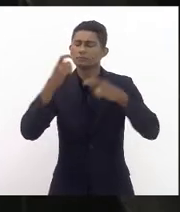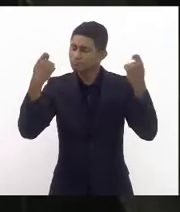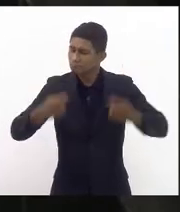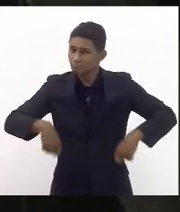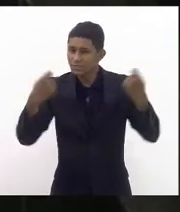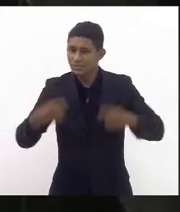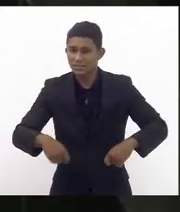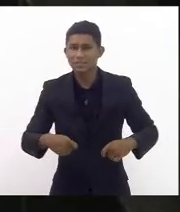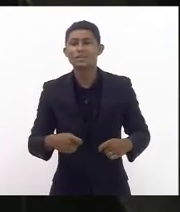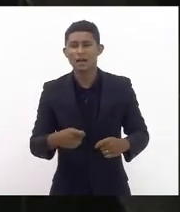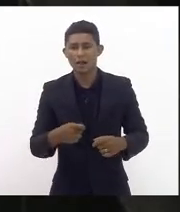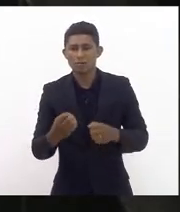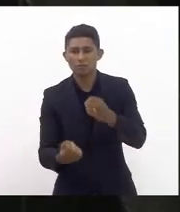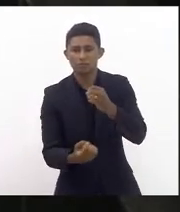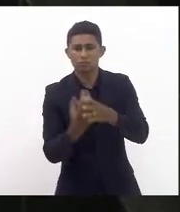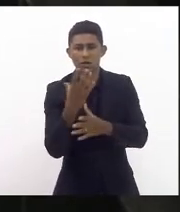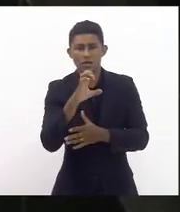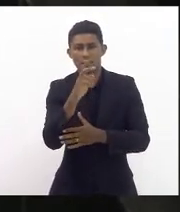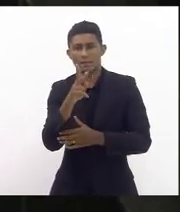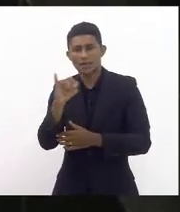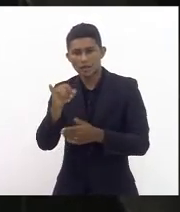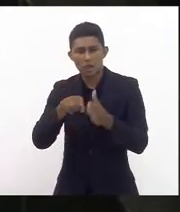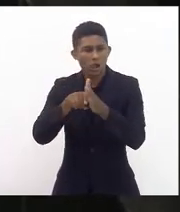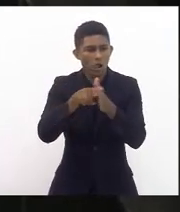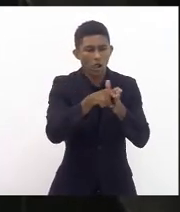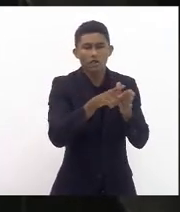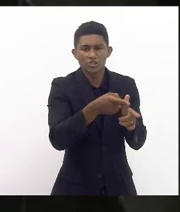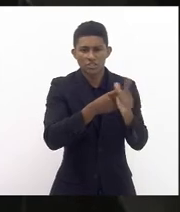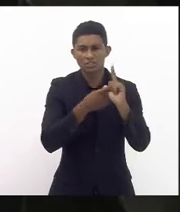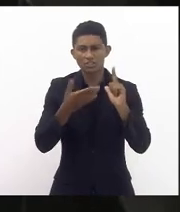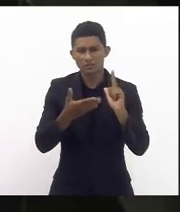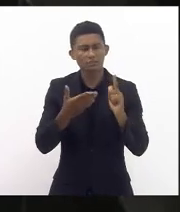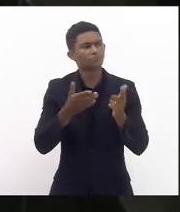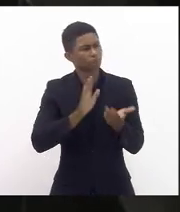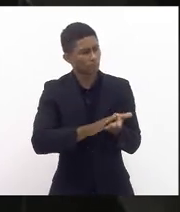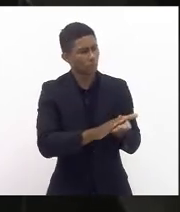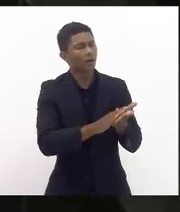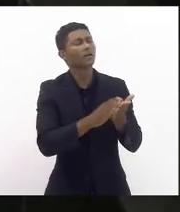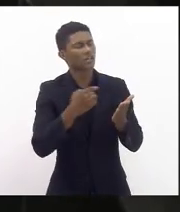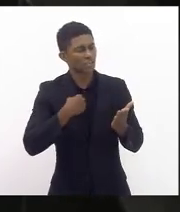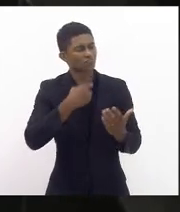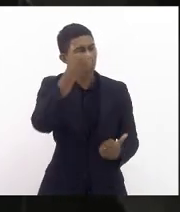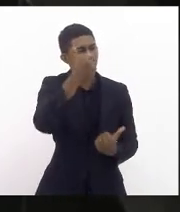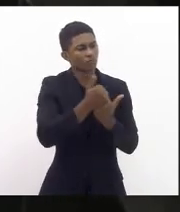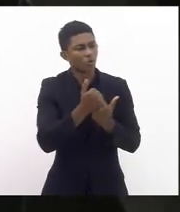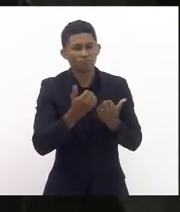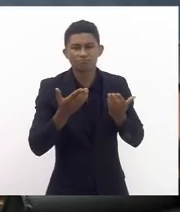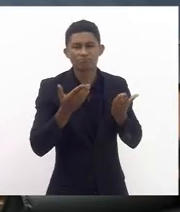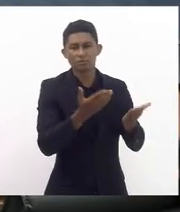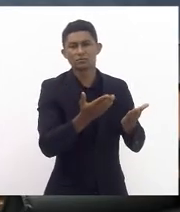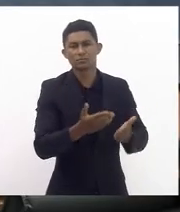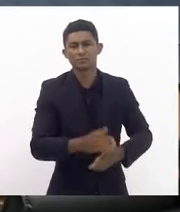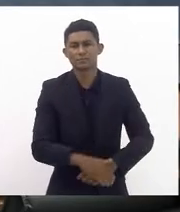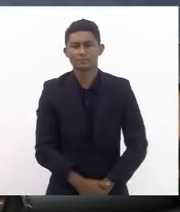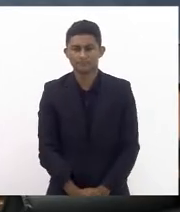uma auditoria séria e rigorosa da nossa dívida pública. Parabéns, apoio enfaticamente essa iniciativa.